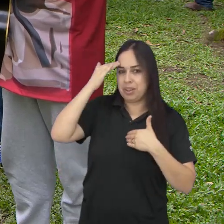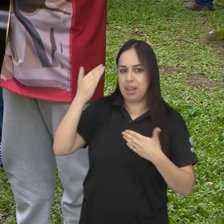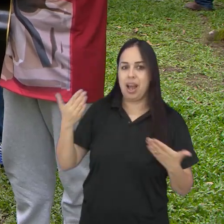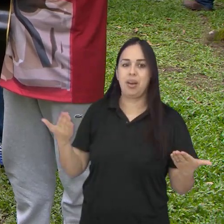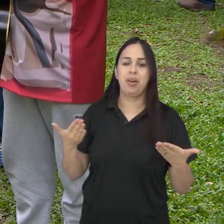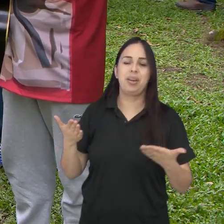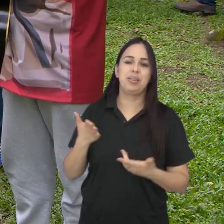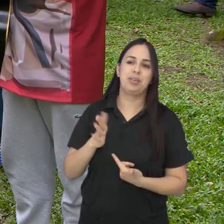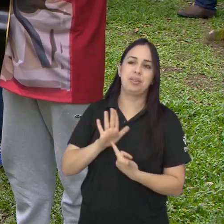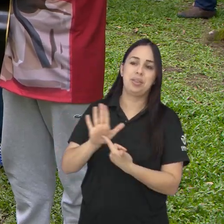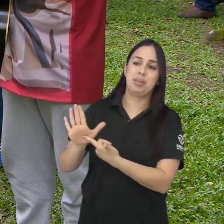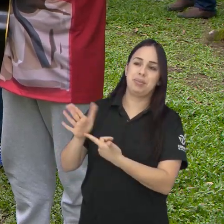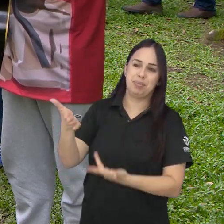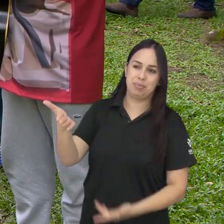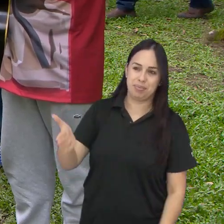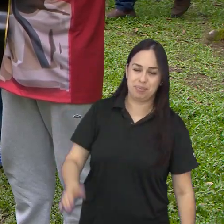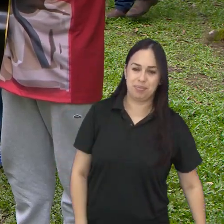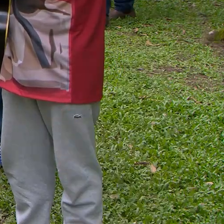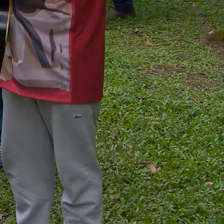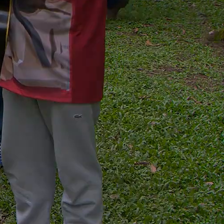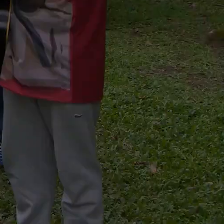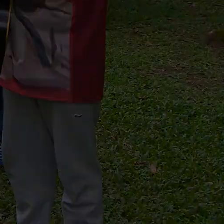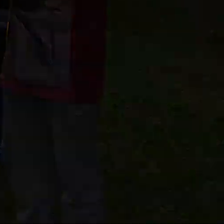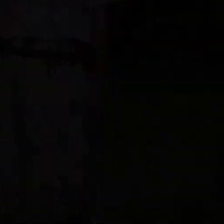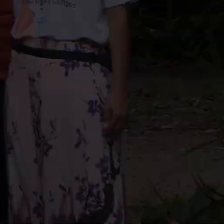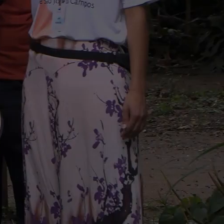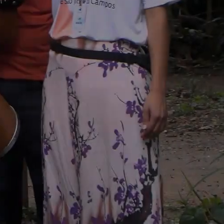pessoal? bem. Agora eu vou deixar eles se apresentarem aí.